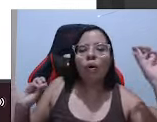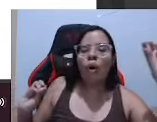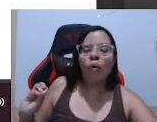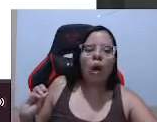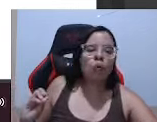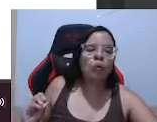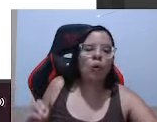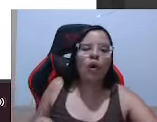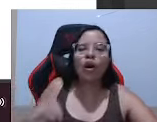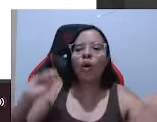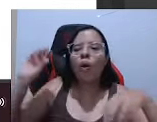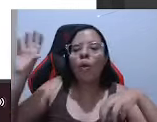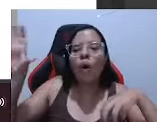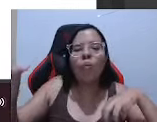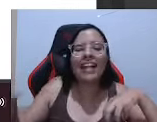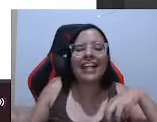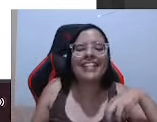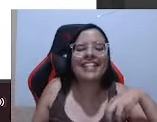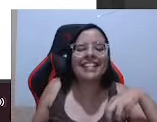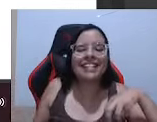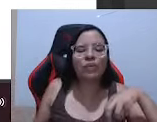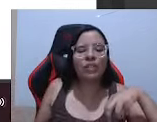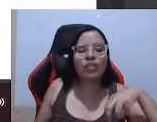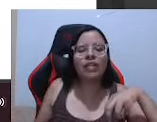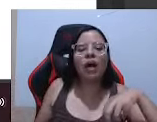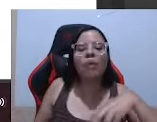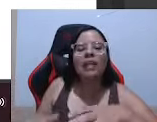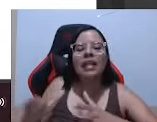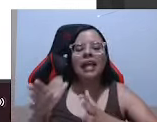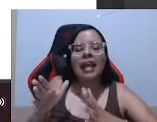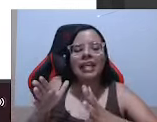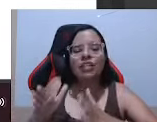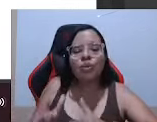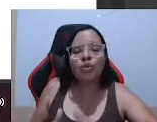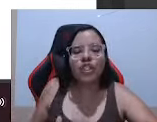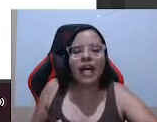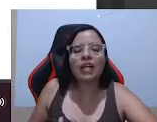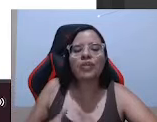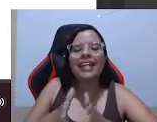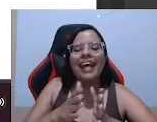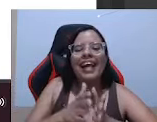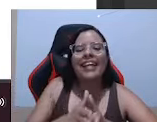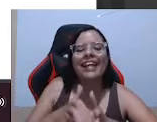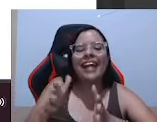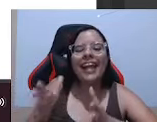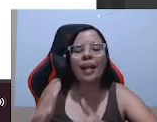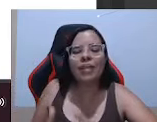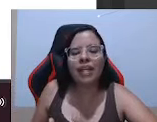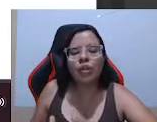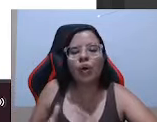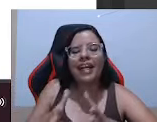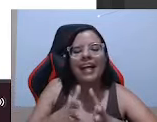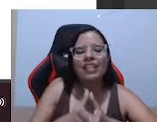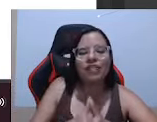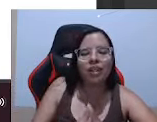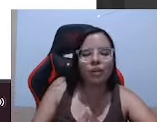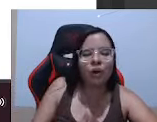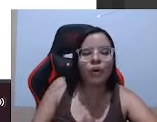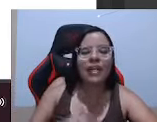acordo com algum autor ou com alguma legislação nacional. Esse estudo de caso tem caráter